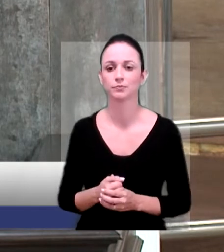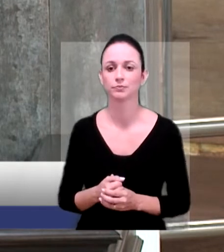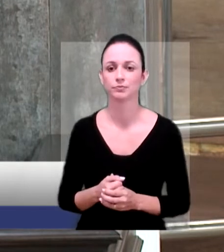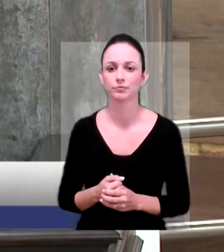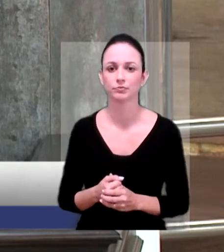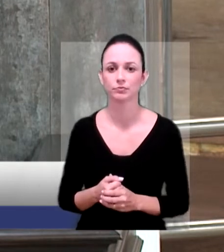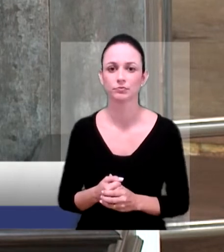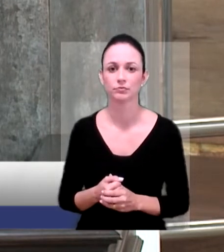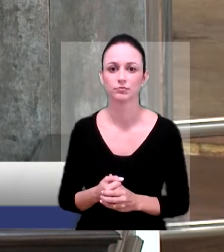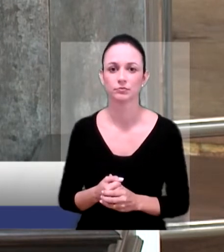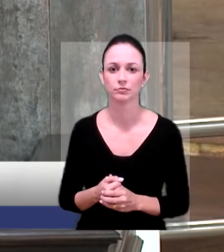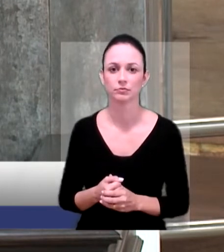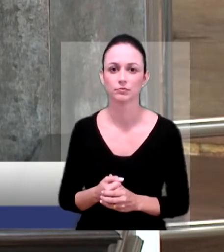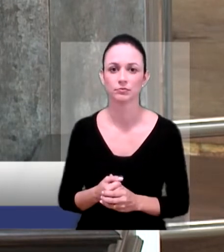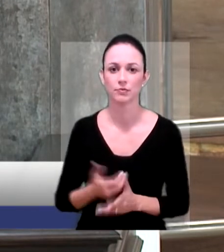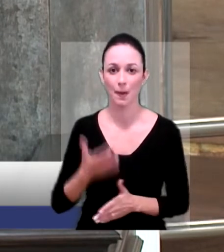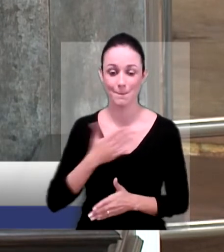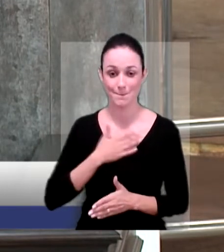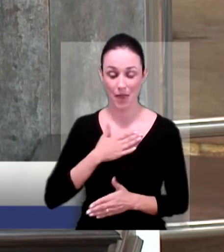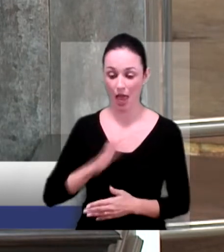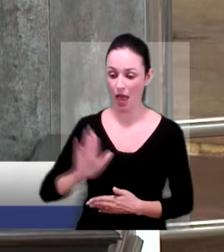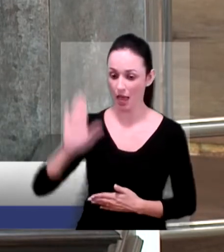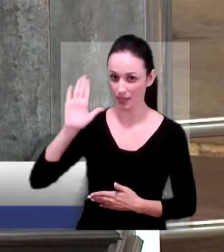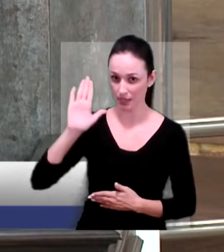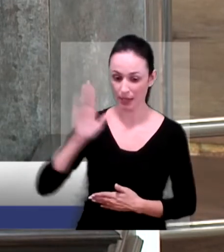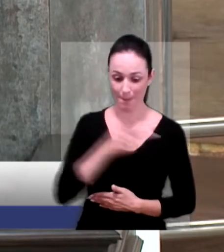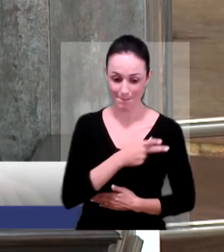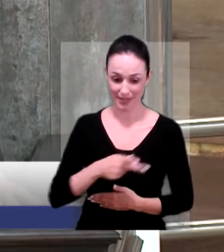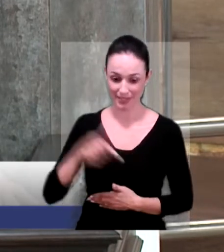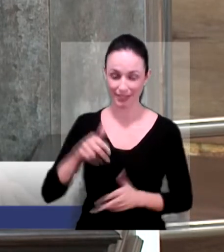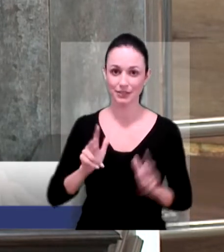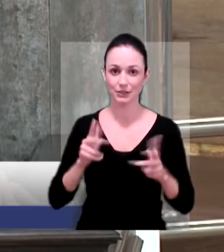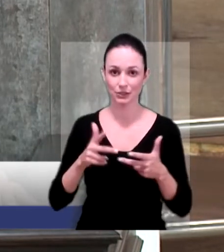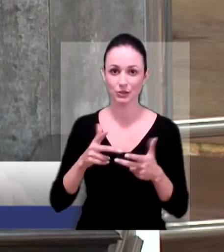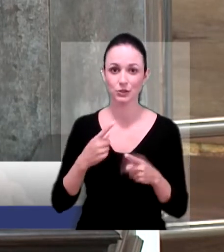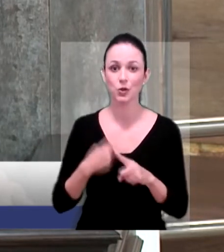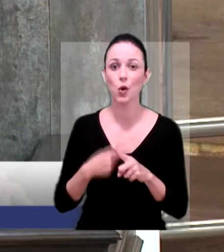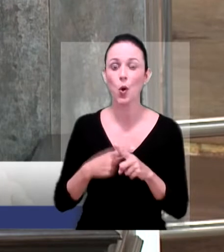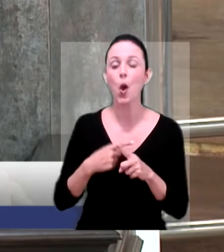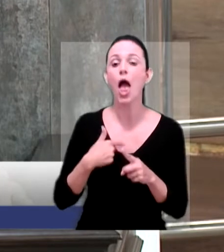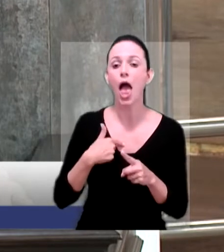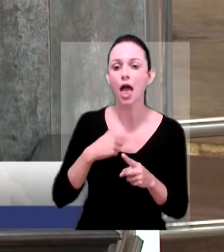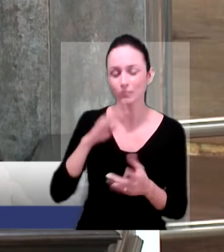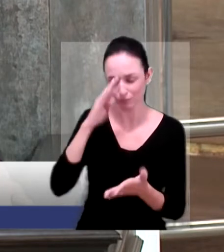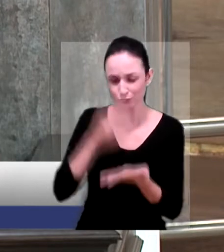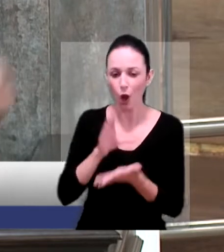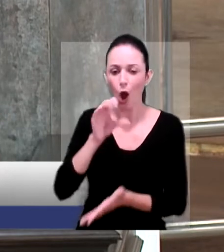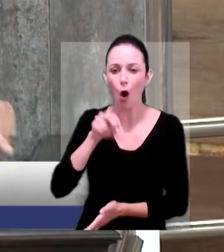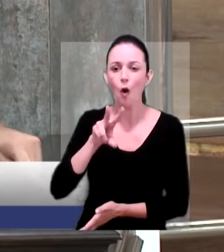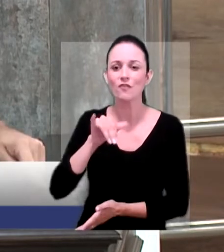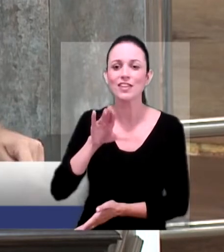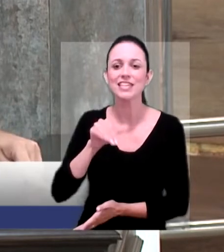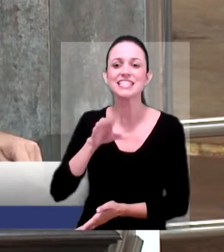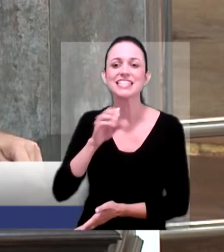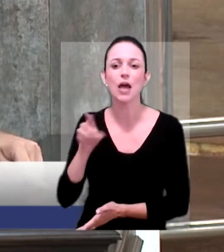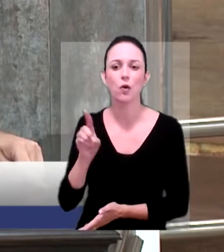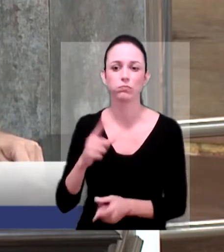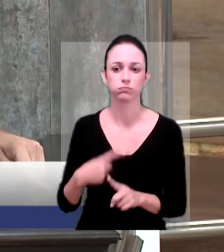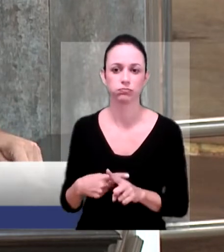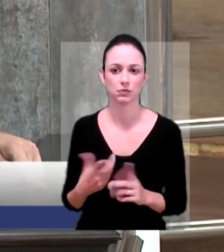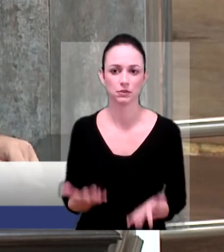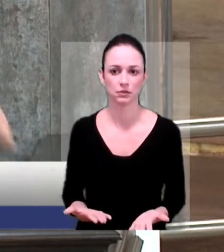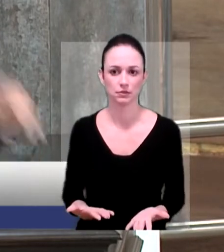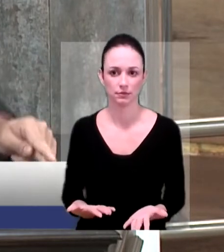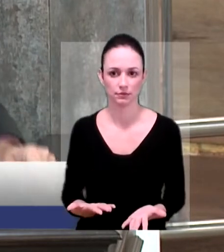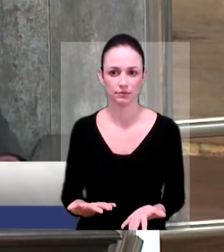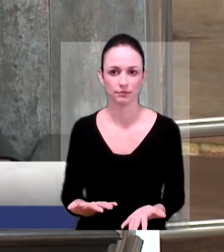A minha candidatura à presidência dessa casa é por convicção. Isso me rendeu várias brigas partidárias dentro do meu próprio partido. Porque essa crítica começa dentro de casa. O